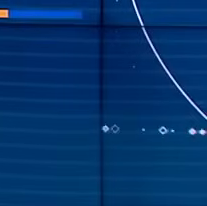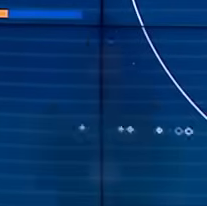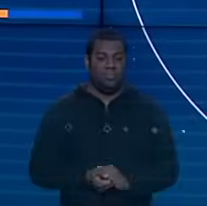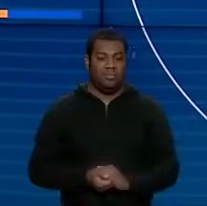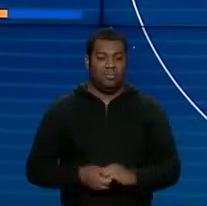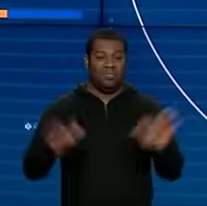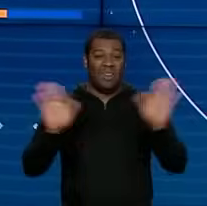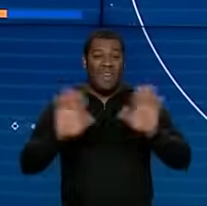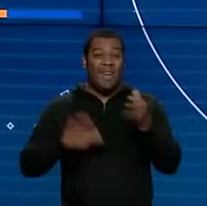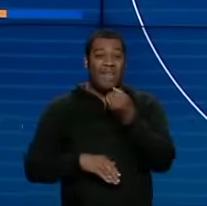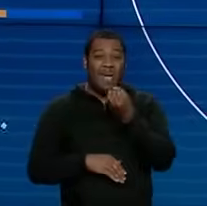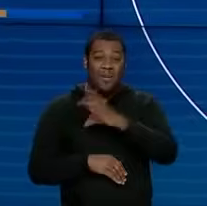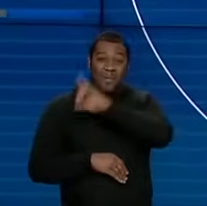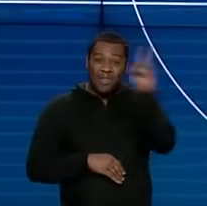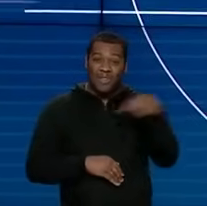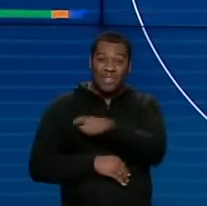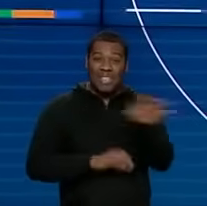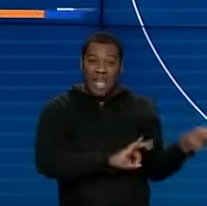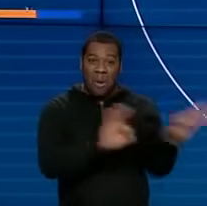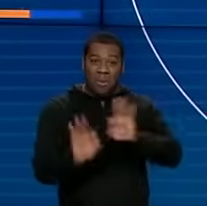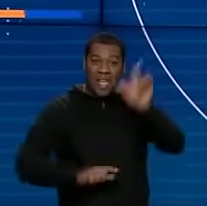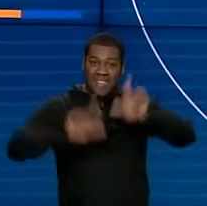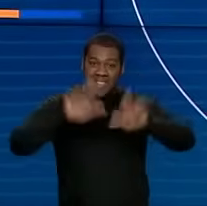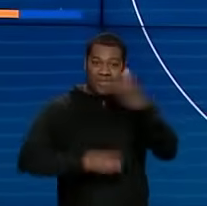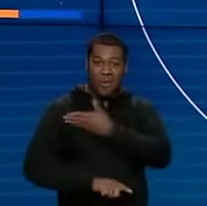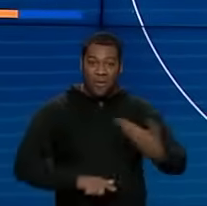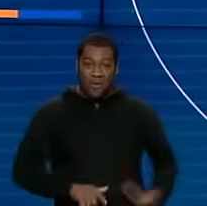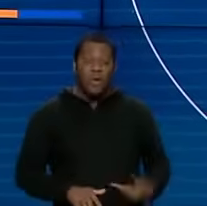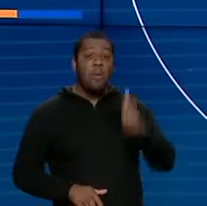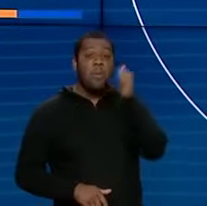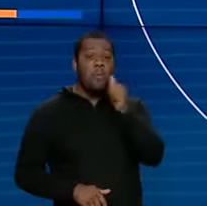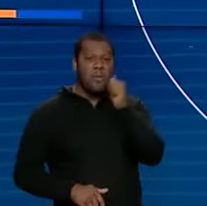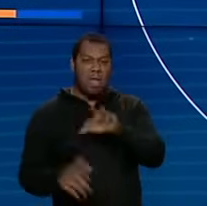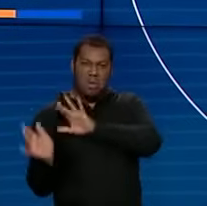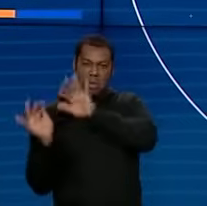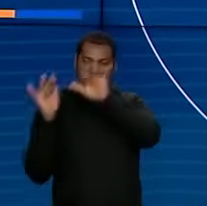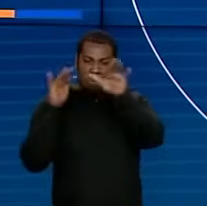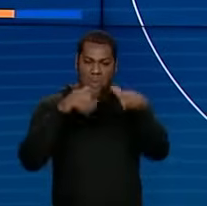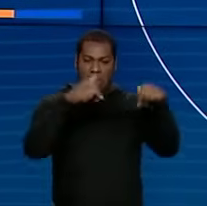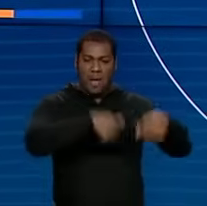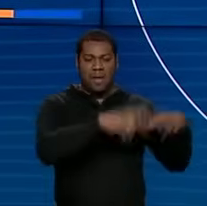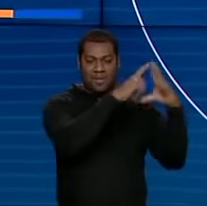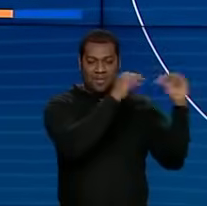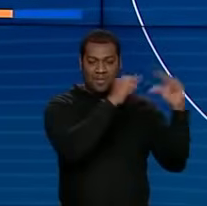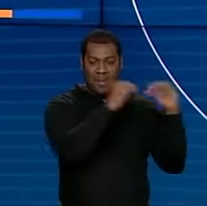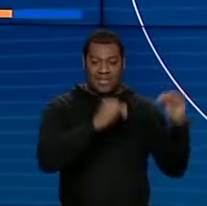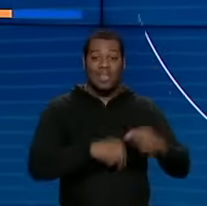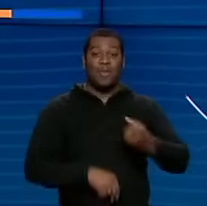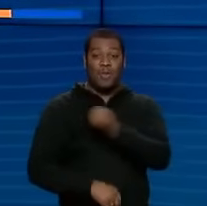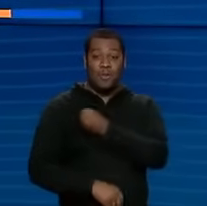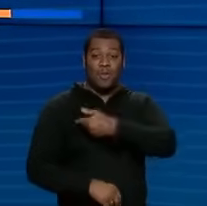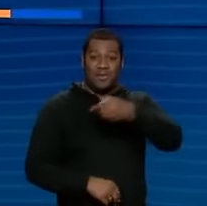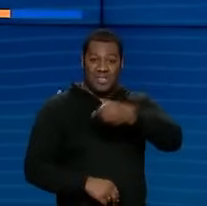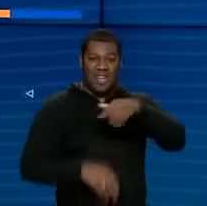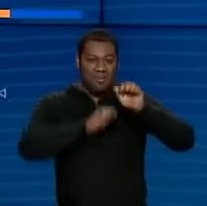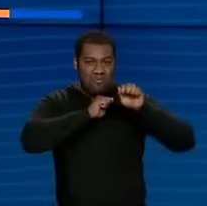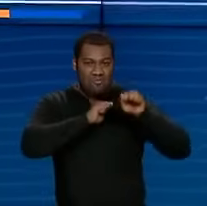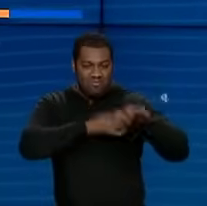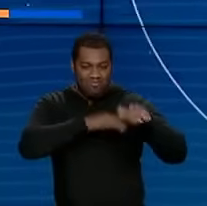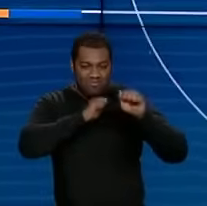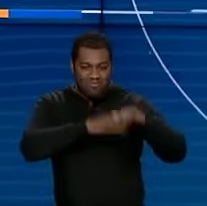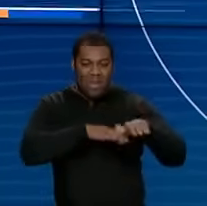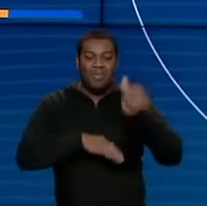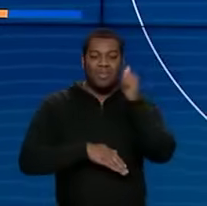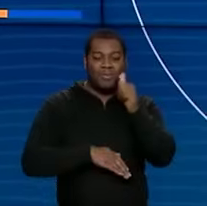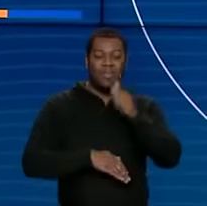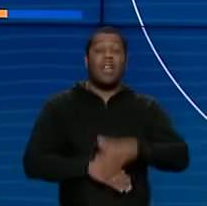Olá bom dia para você que acompanha o canal gov milhares de mulheres estão em Brasília para sétima Edição da Marcha das Margaridas